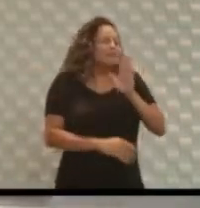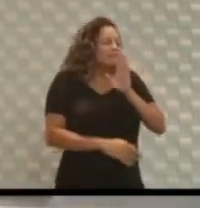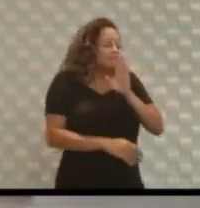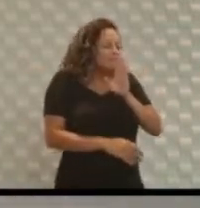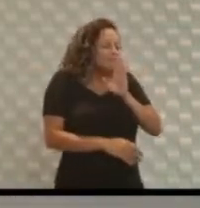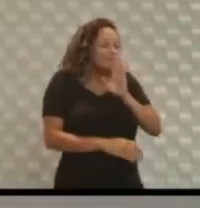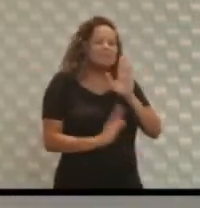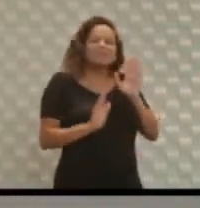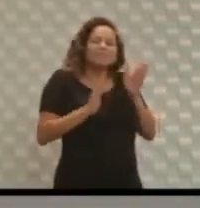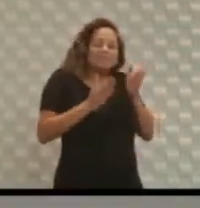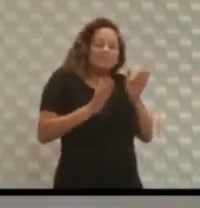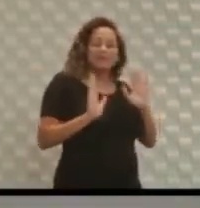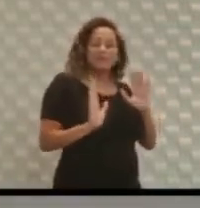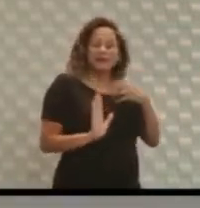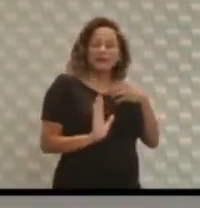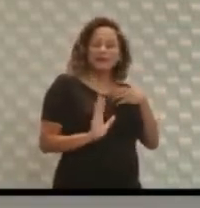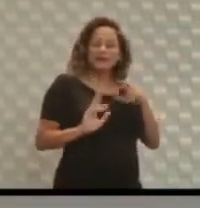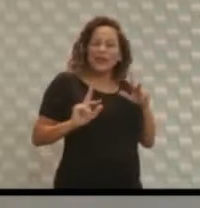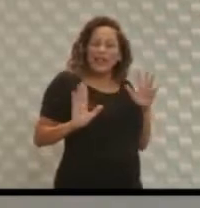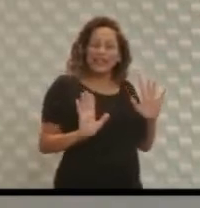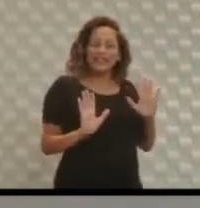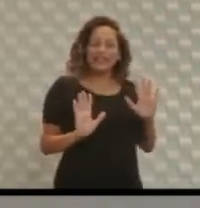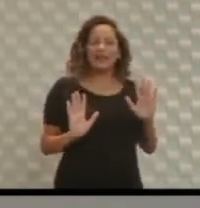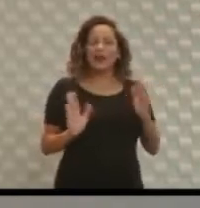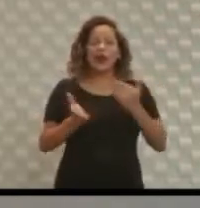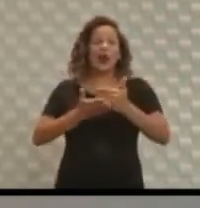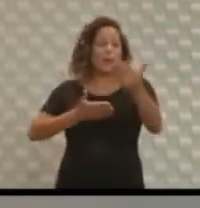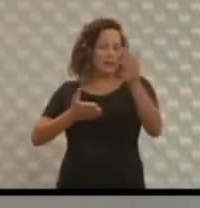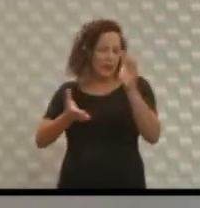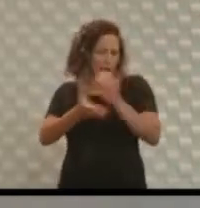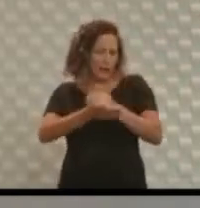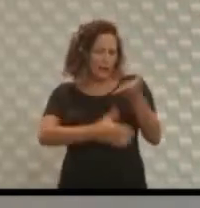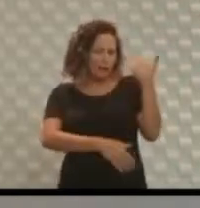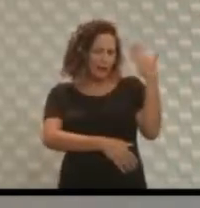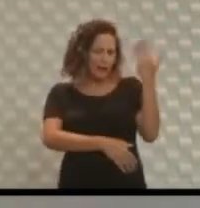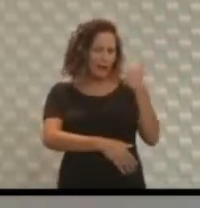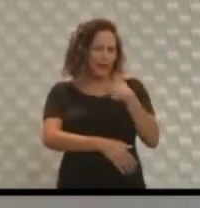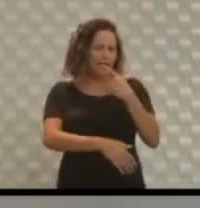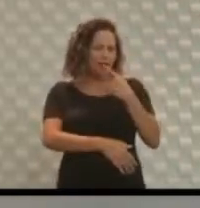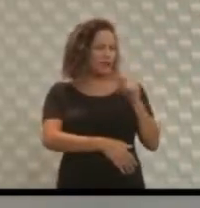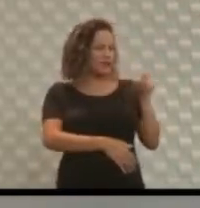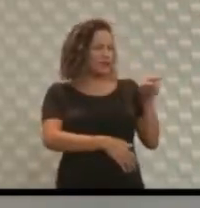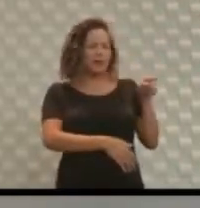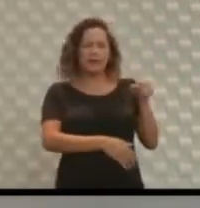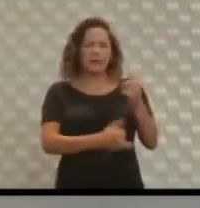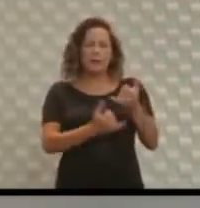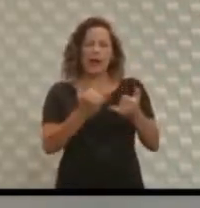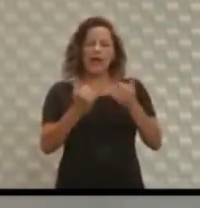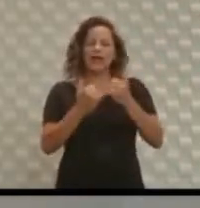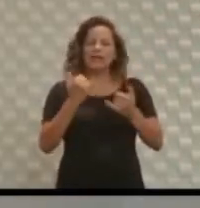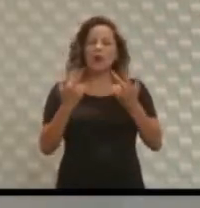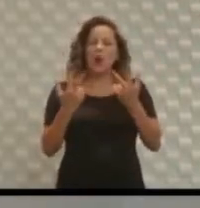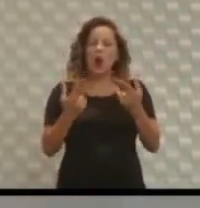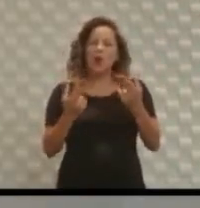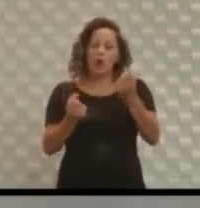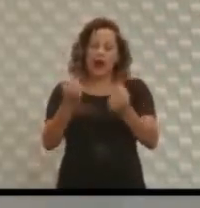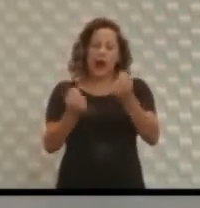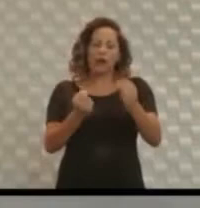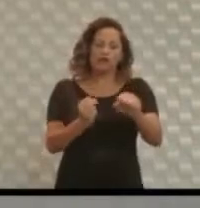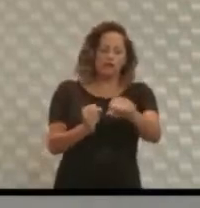discreta. Quando nós começamos o nosso casamento, ele falava que eu era o breque de mão puxado dele.